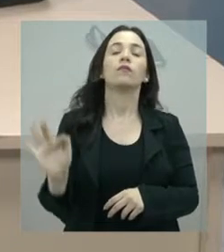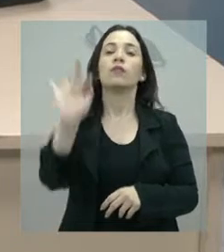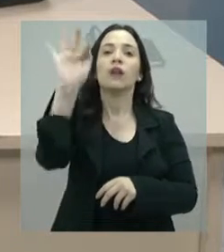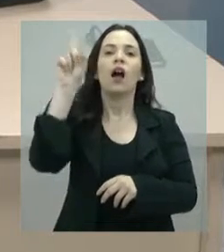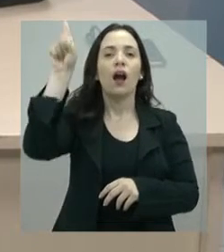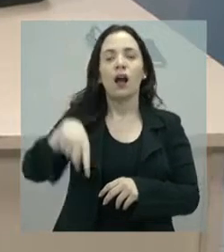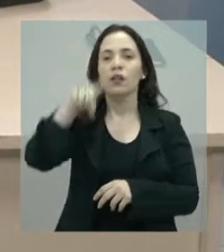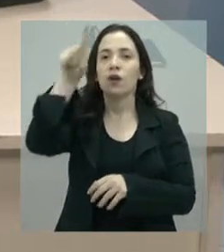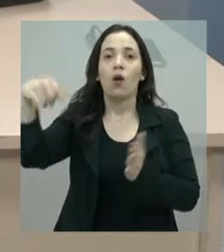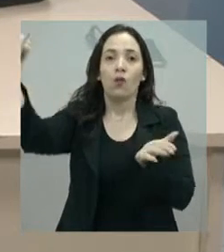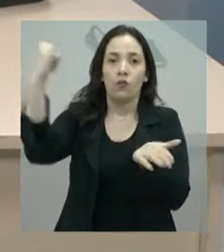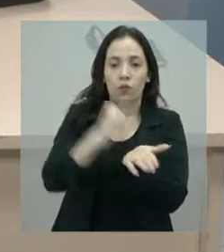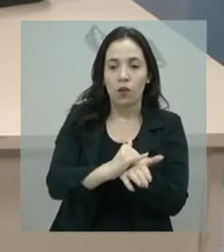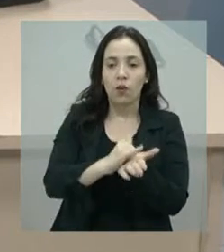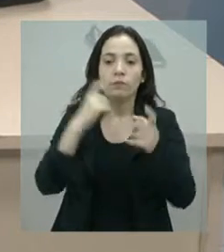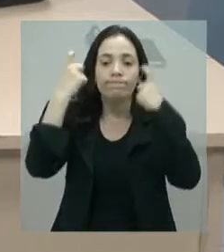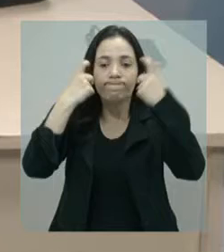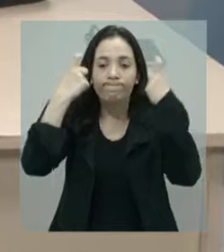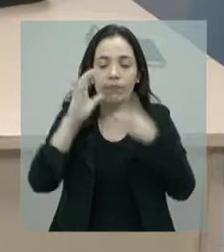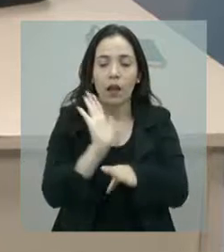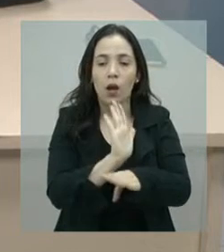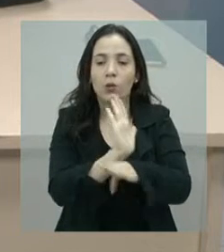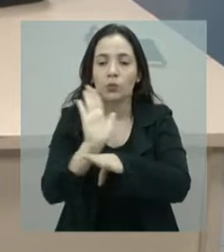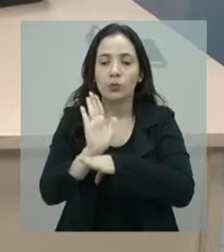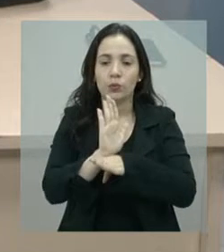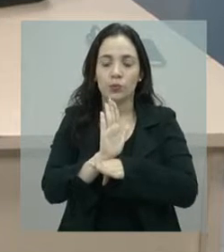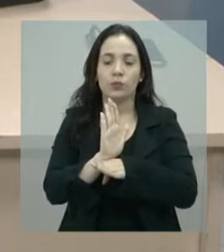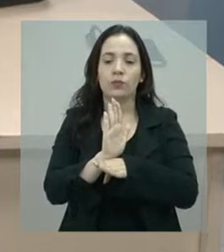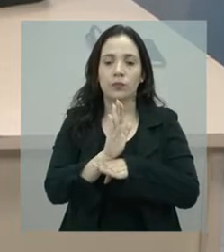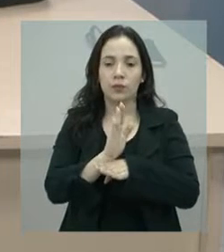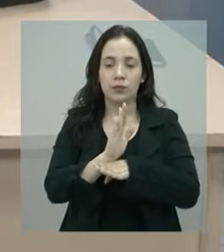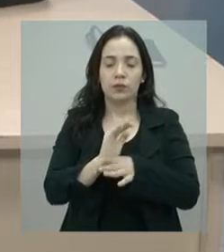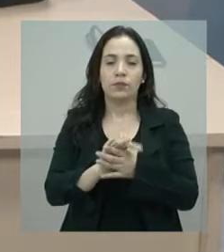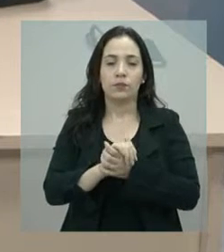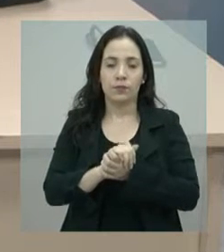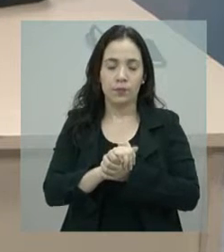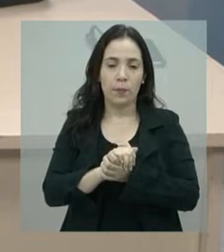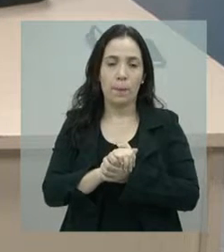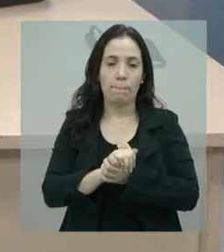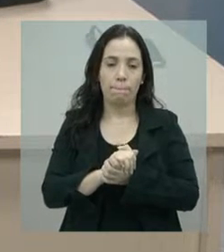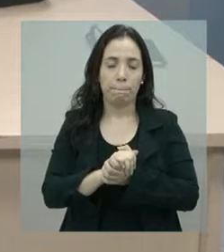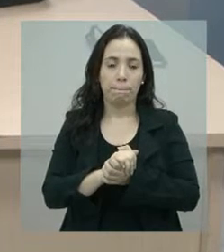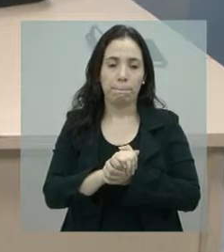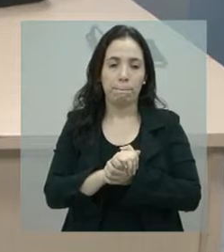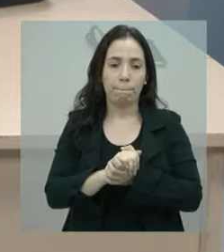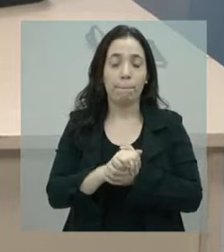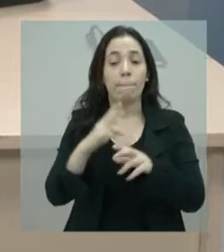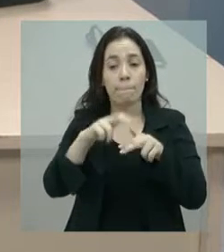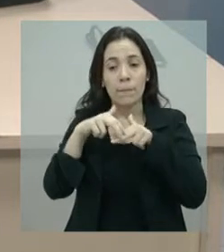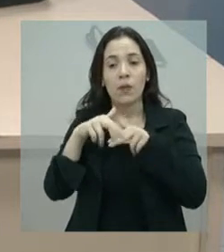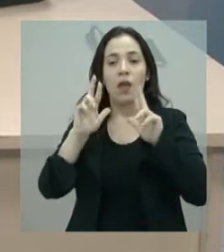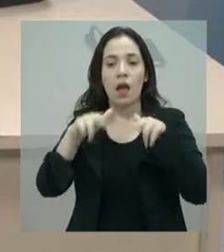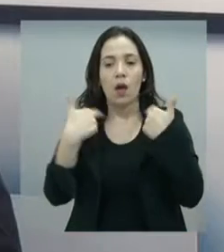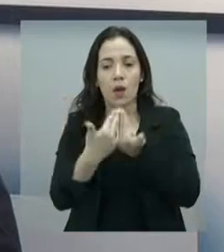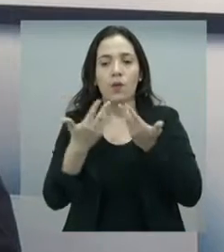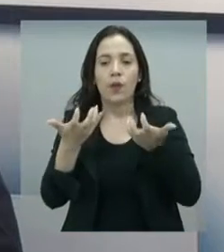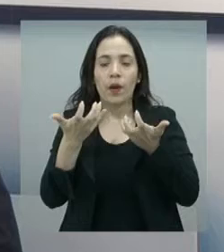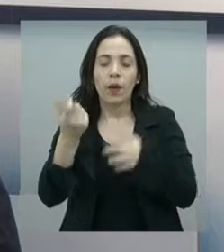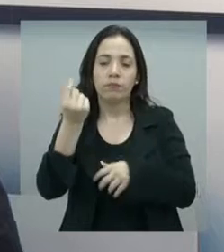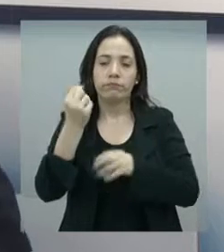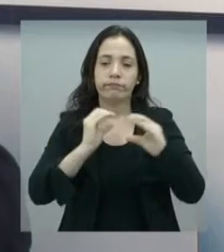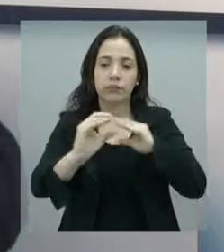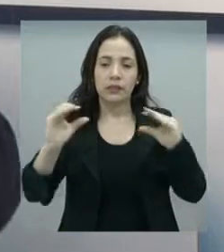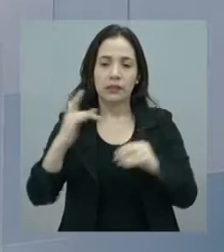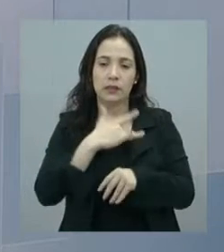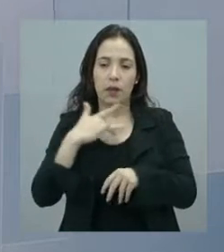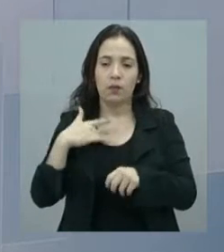cá, justamente para destinar esses... Convencer os deputados federais. A destinar esses recursos para a saúde e para a